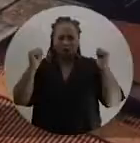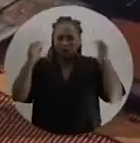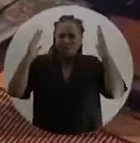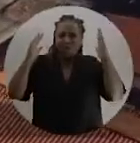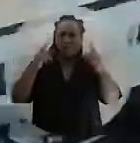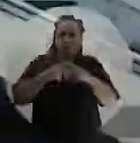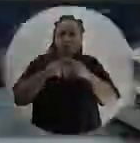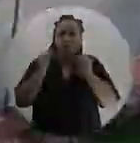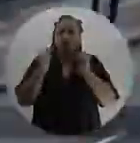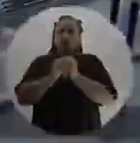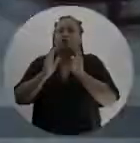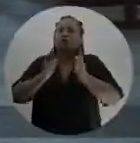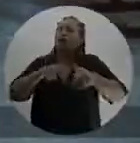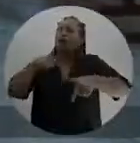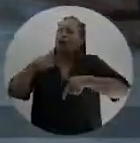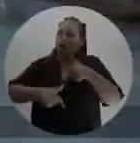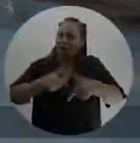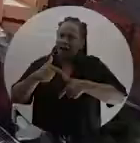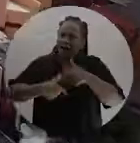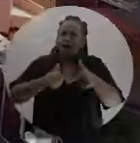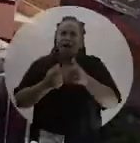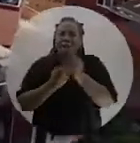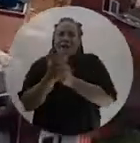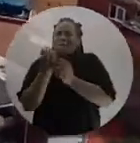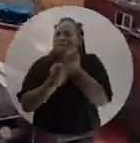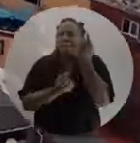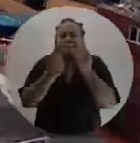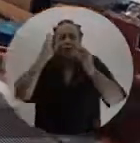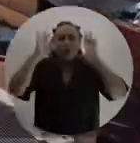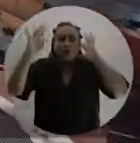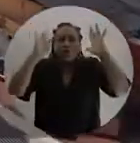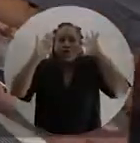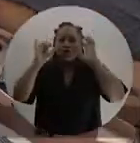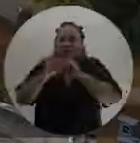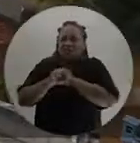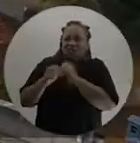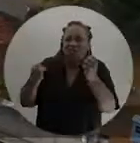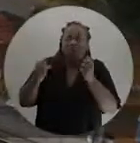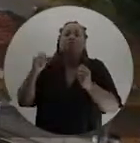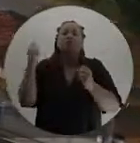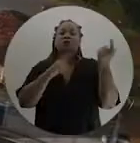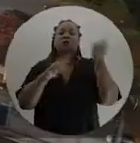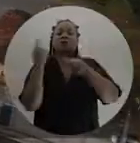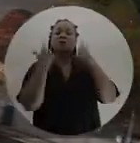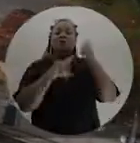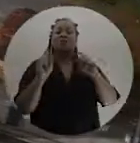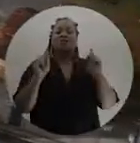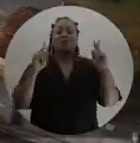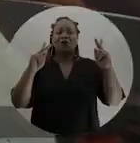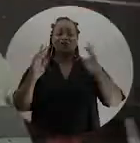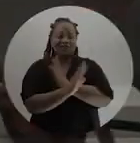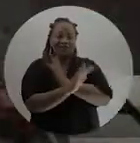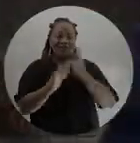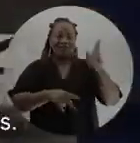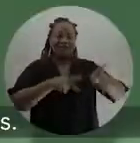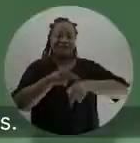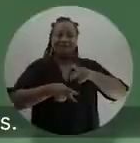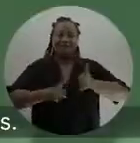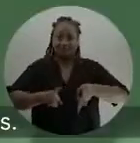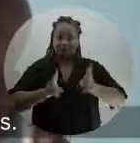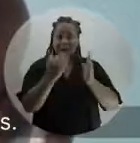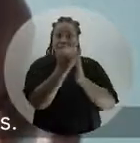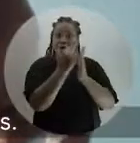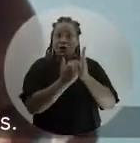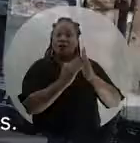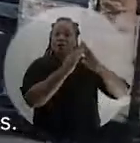muito mais? Porque juntos já fizemos muito. Realizamos sonhos que pareciam impossíveis para nossa cidade e para nossa gente. Seguiremos